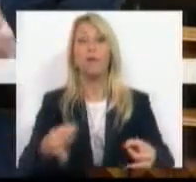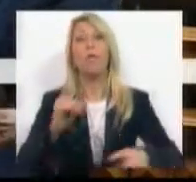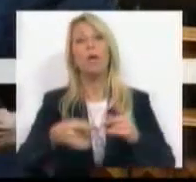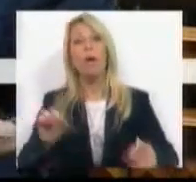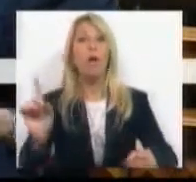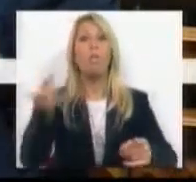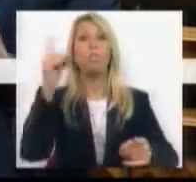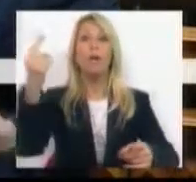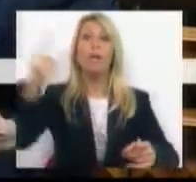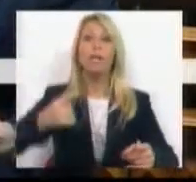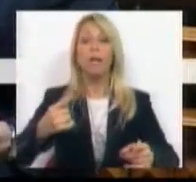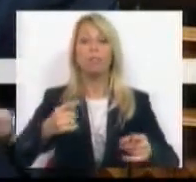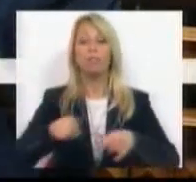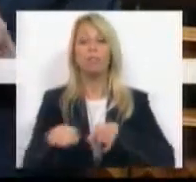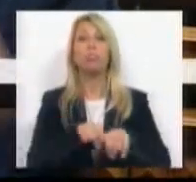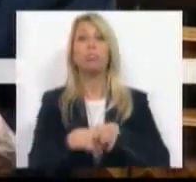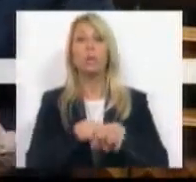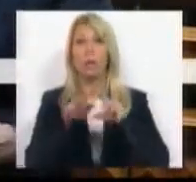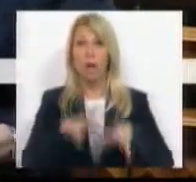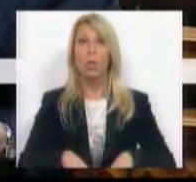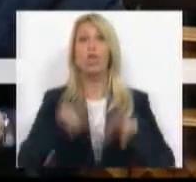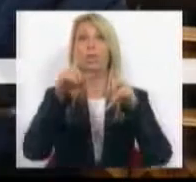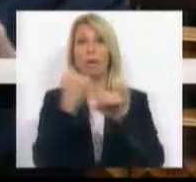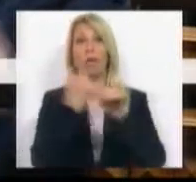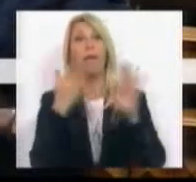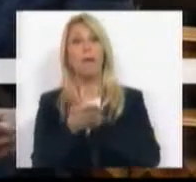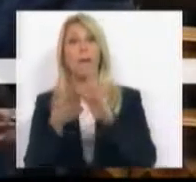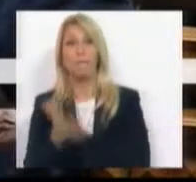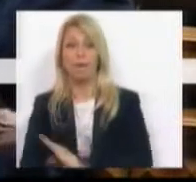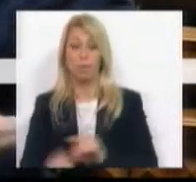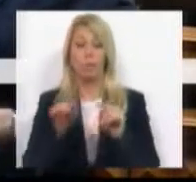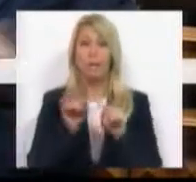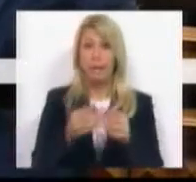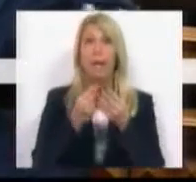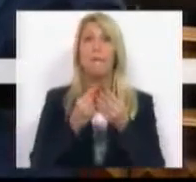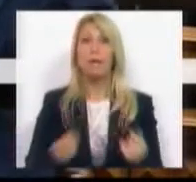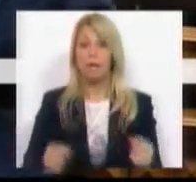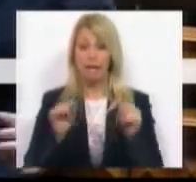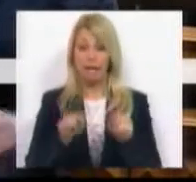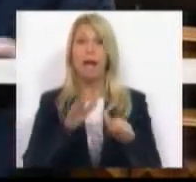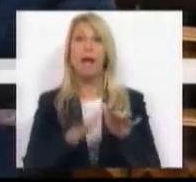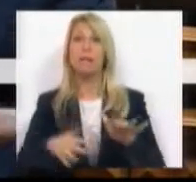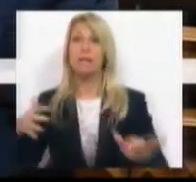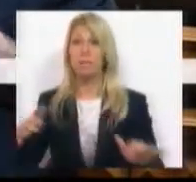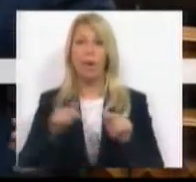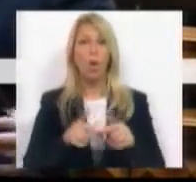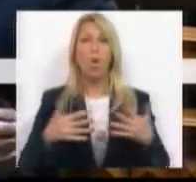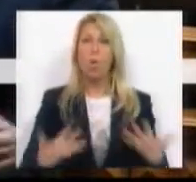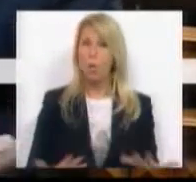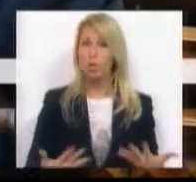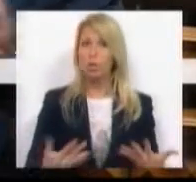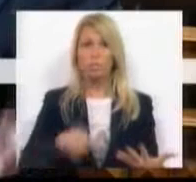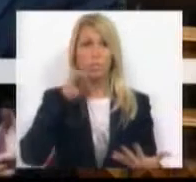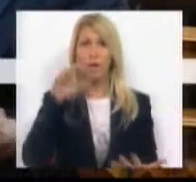ser políticas para o crescimento e para o emprego. E nesta matéria, nesta Assembleia, hoje ainda não